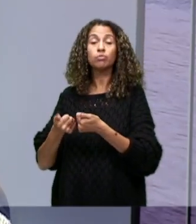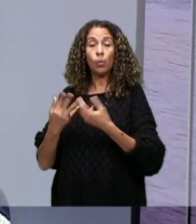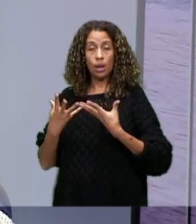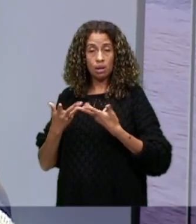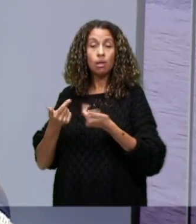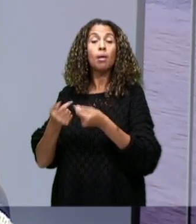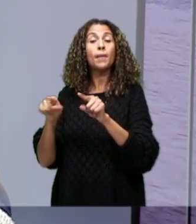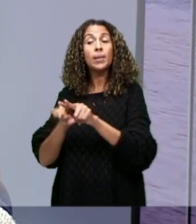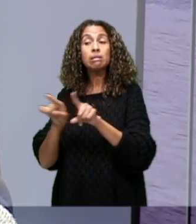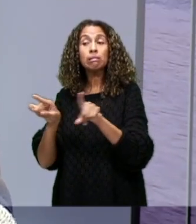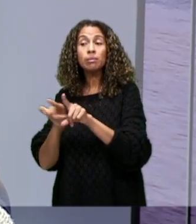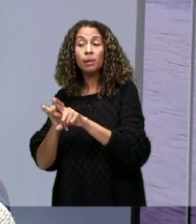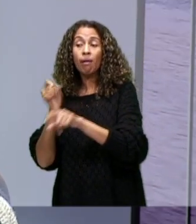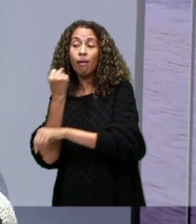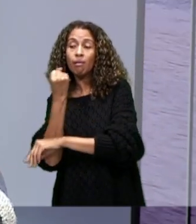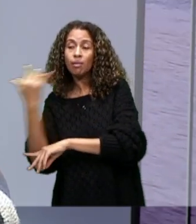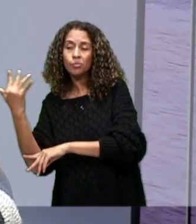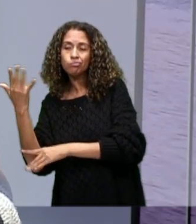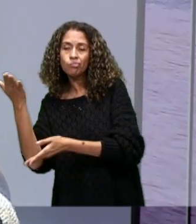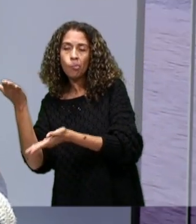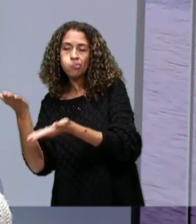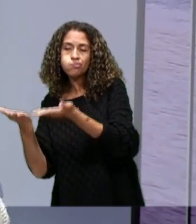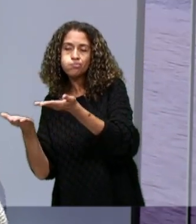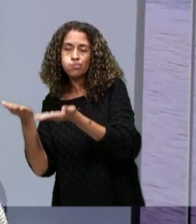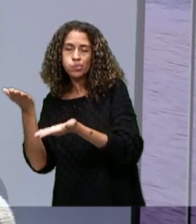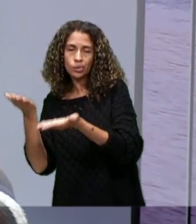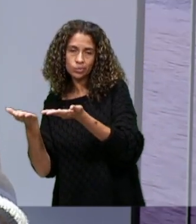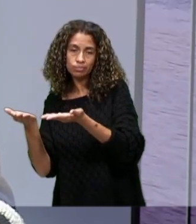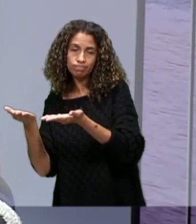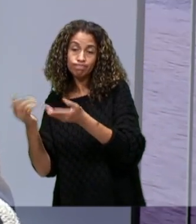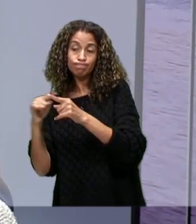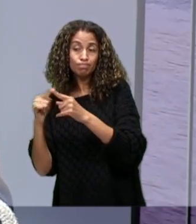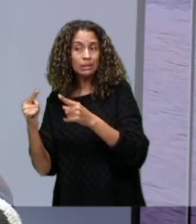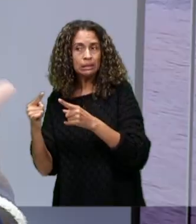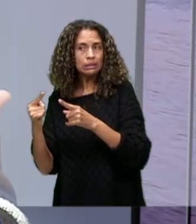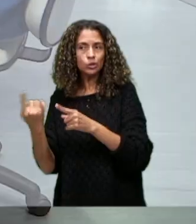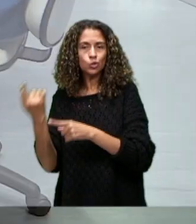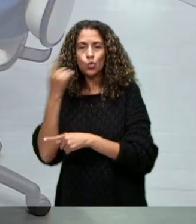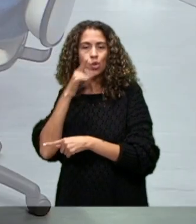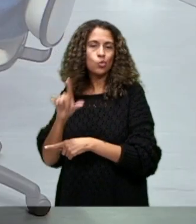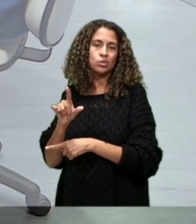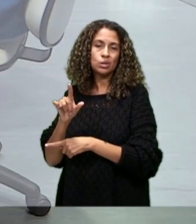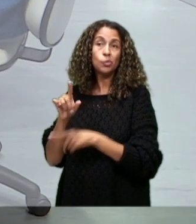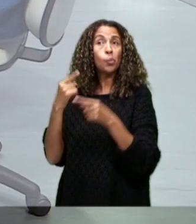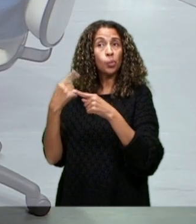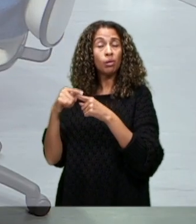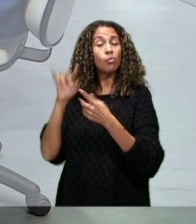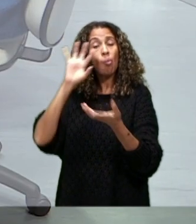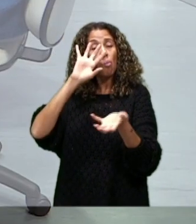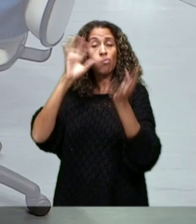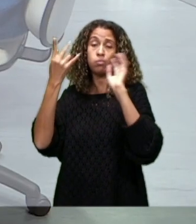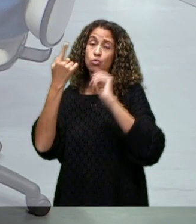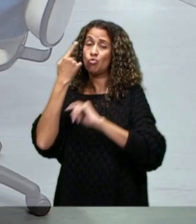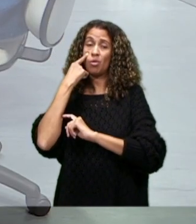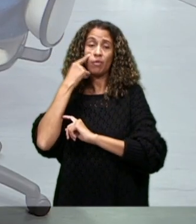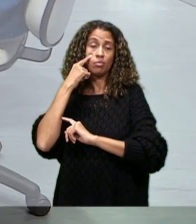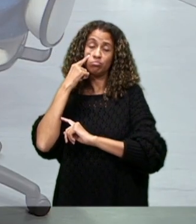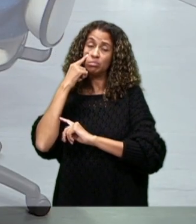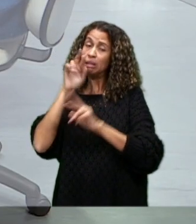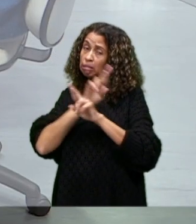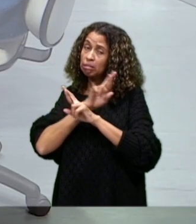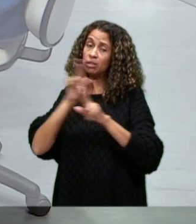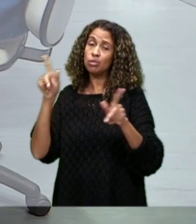fique equilibrado, né? E essa conta, o próprio clima já nos mostrou que não está